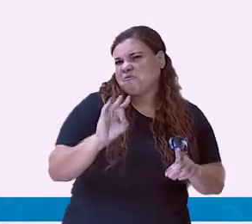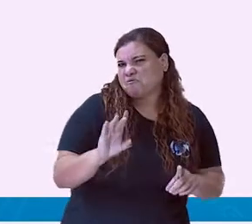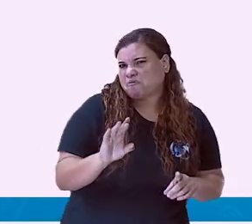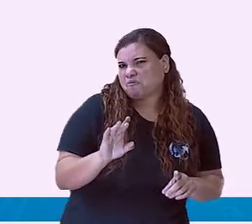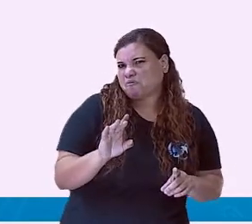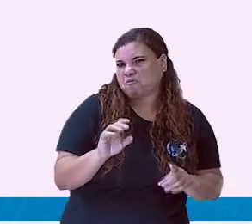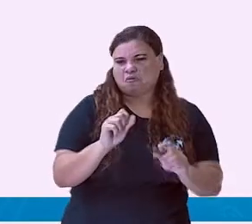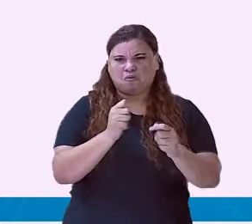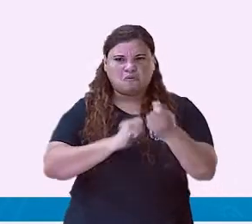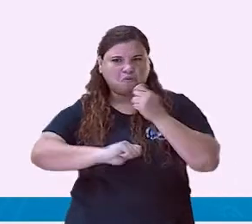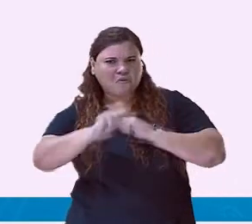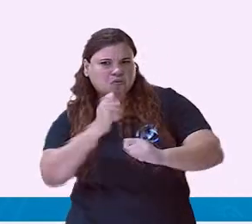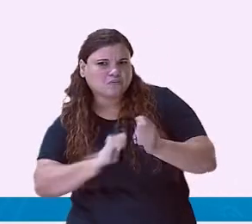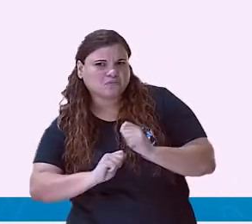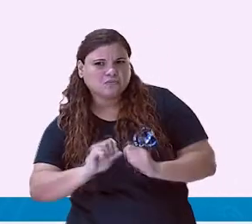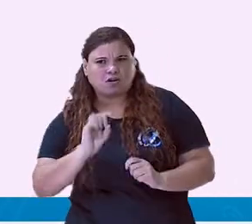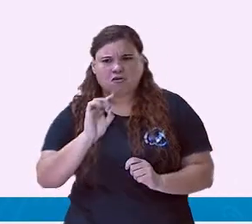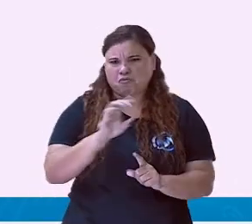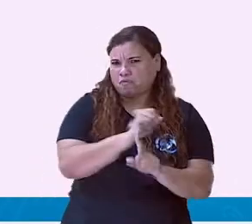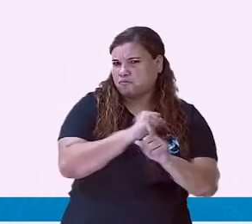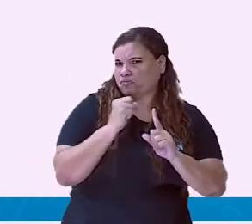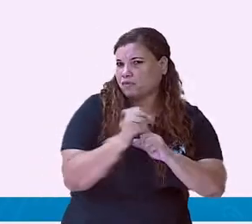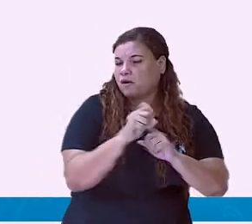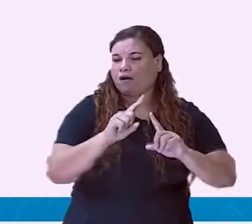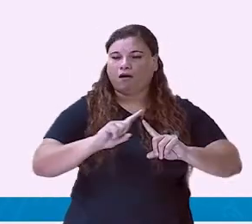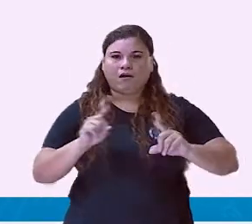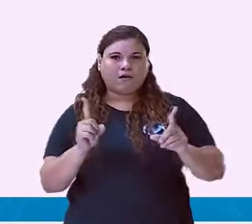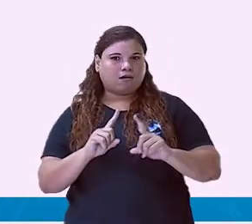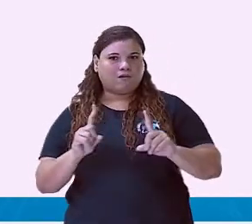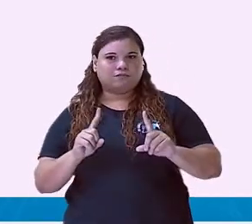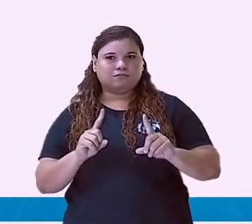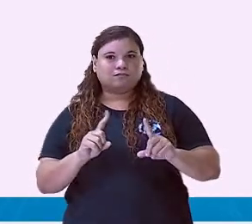países ricos e desenvolvidos. Segundo mundo,